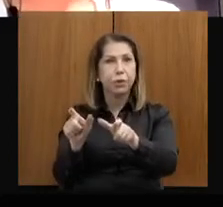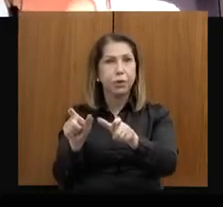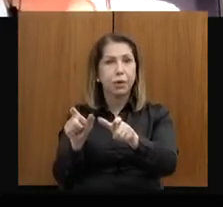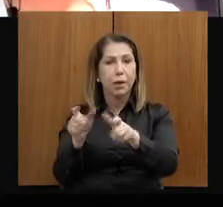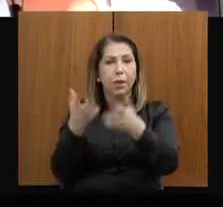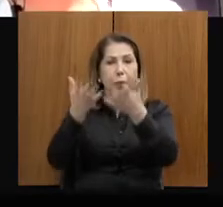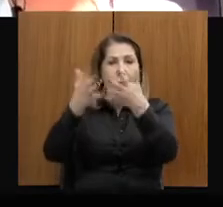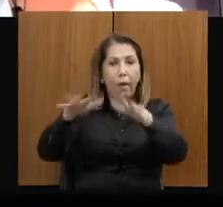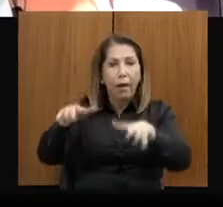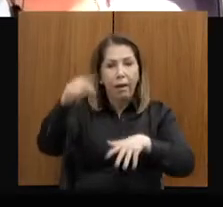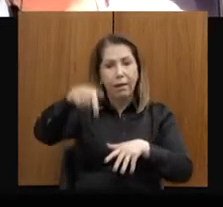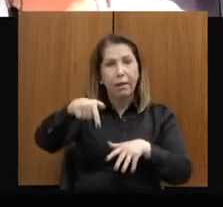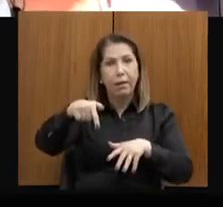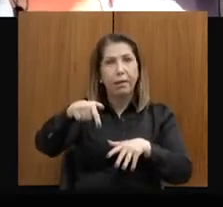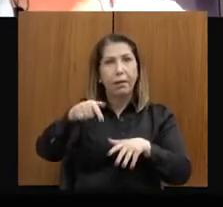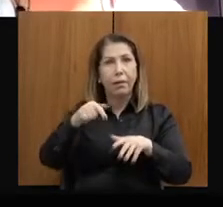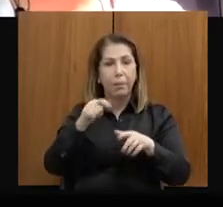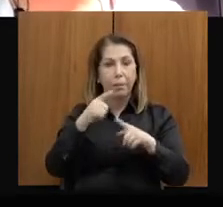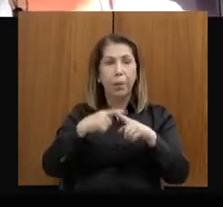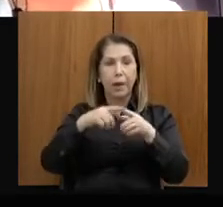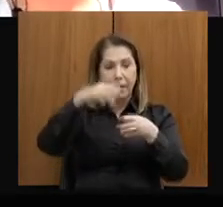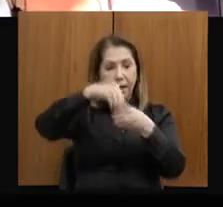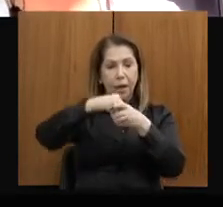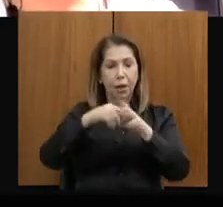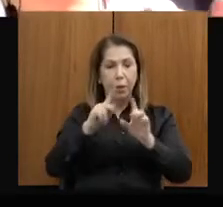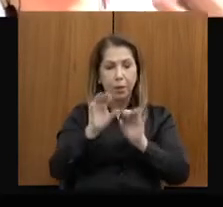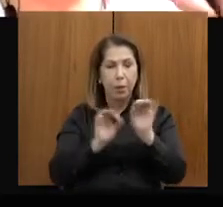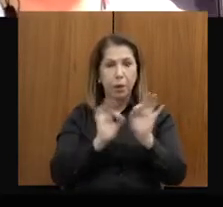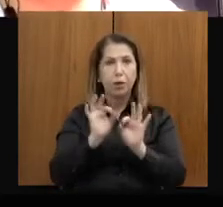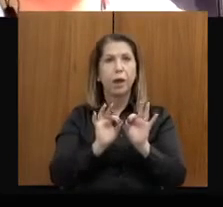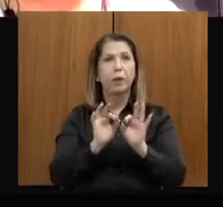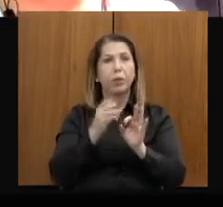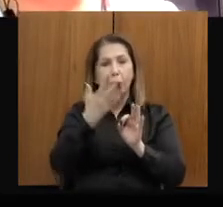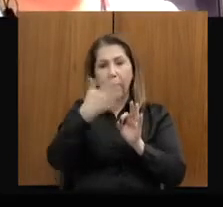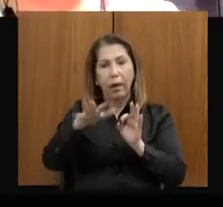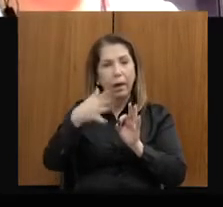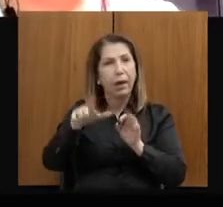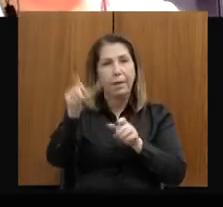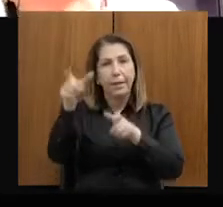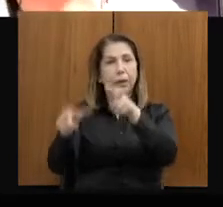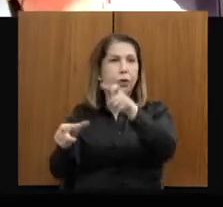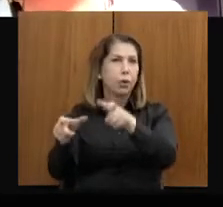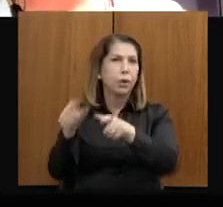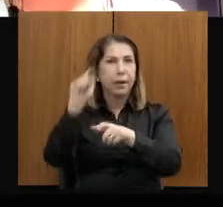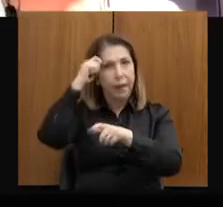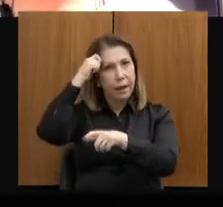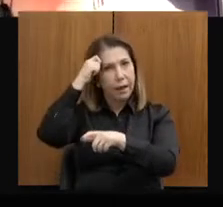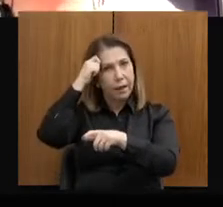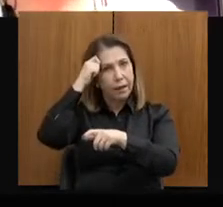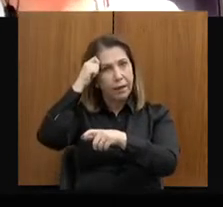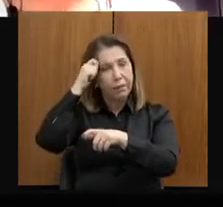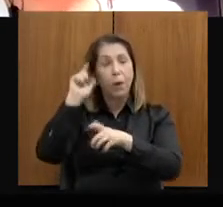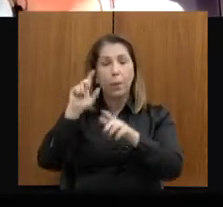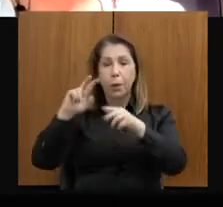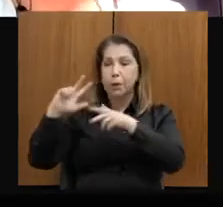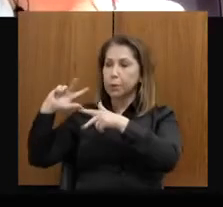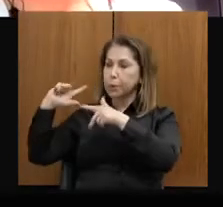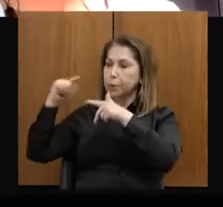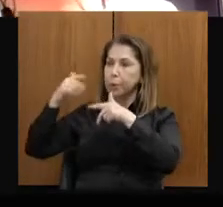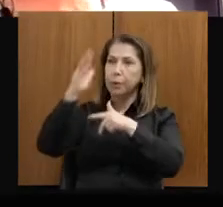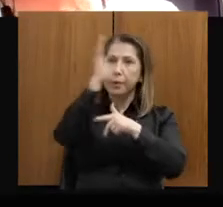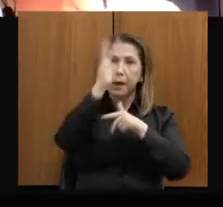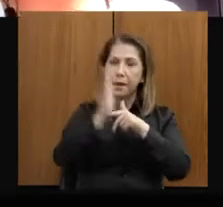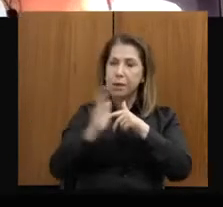naquele projeto de modernização de modernidade discurso de desenvolvimento ao longo da história do Brasil ele é um